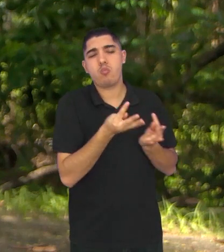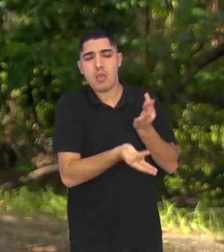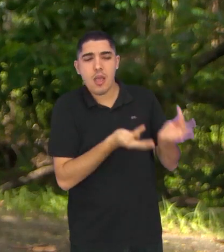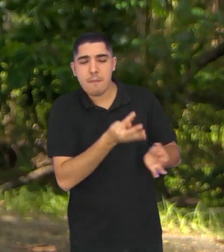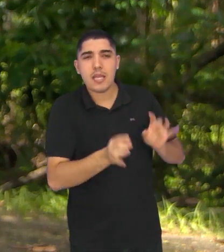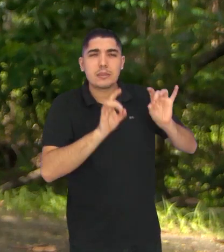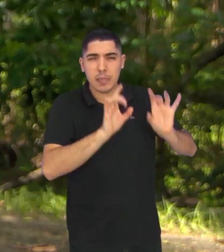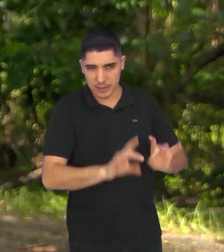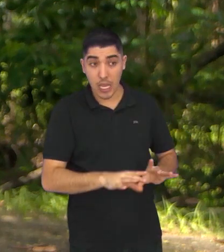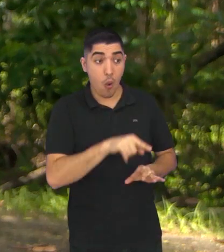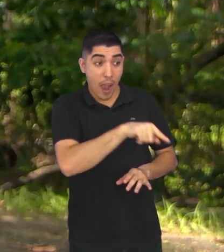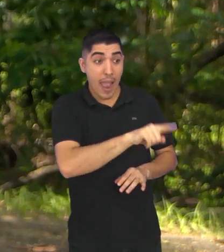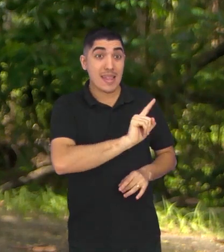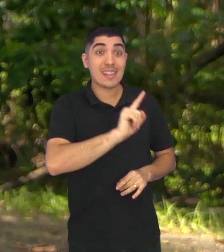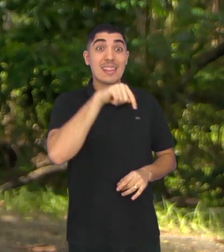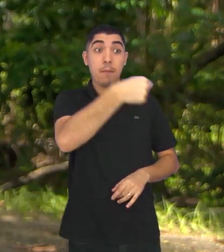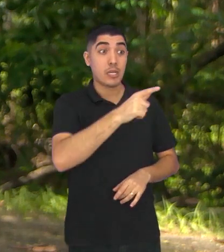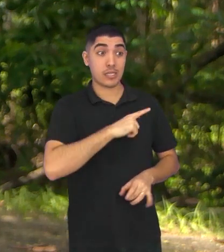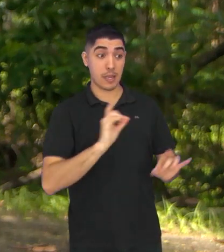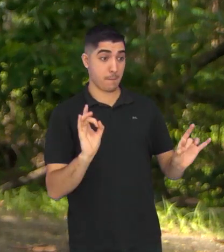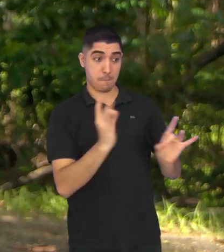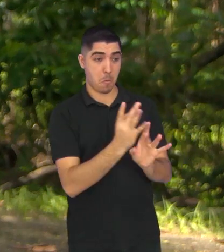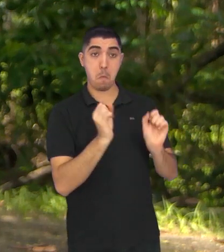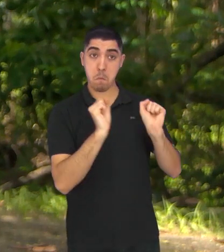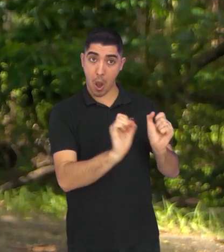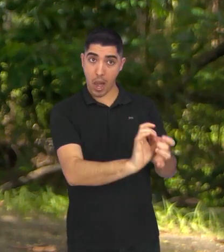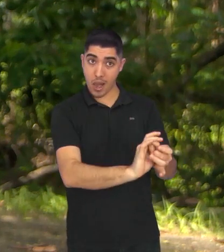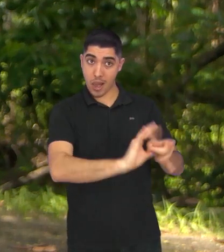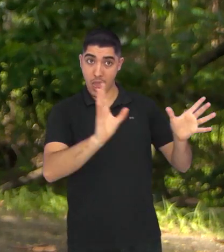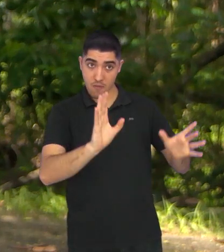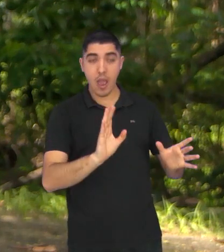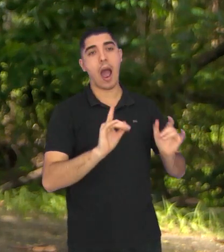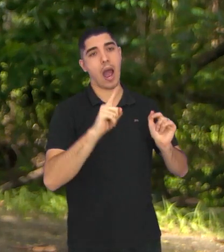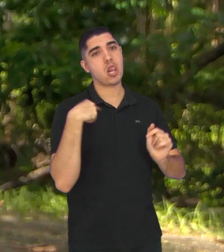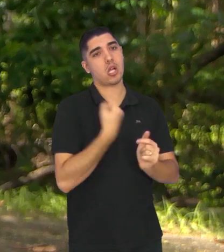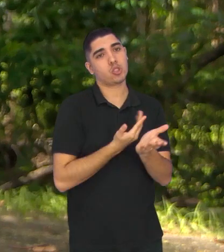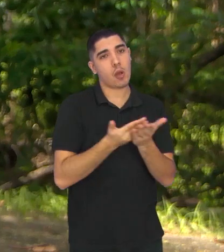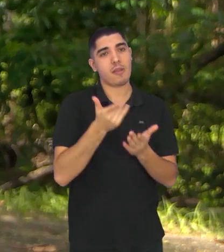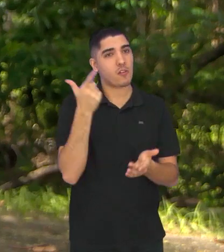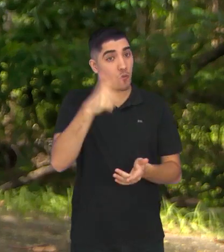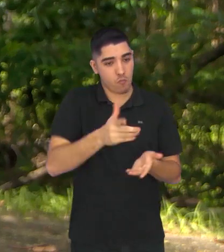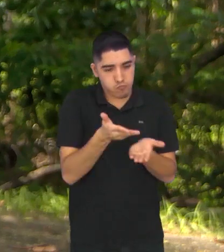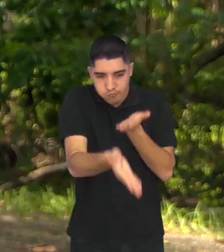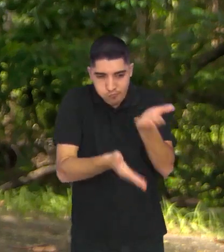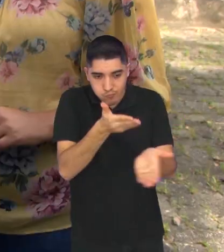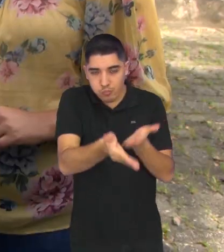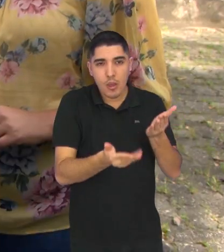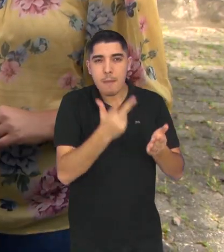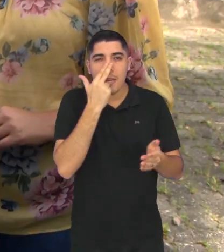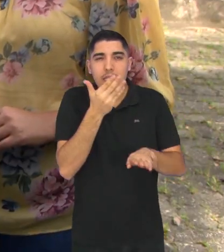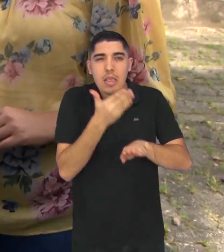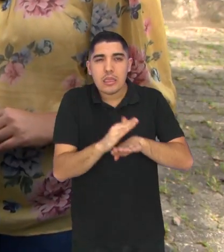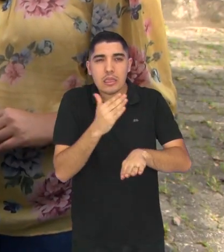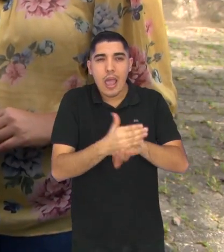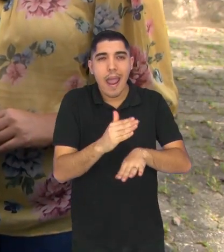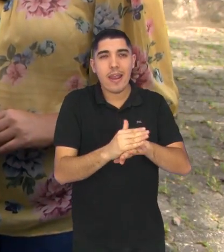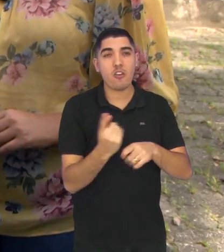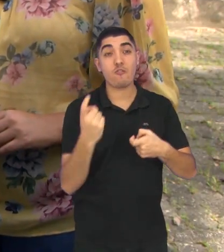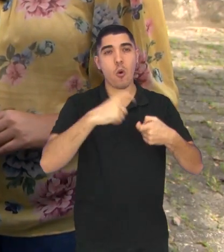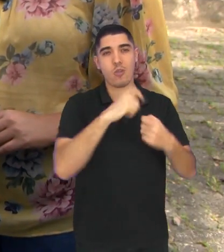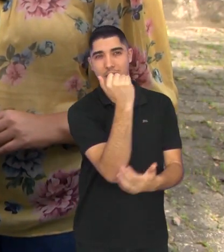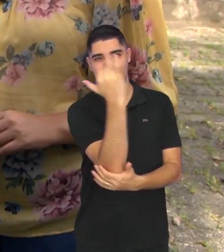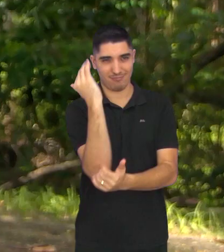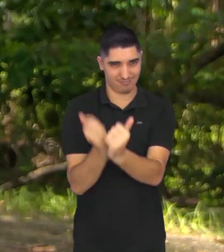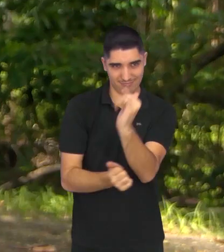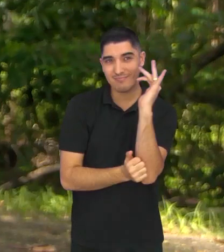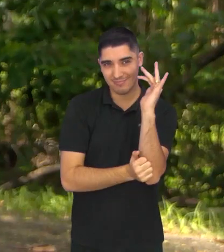para esse processo aí de soltura, a gente começa a treinar a parte de reabilitação. Então a gente transfere para outro setor e